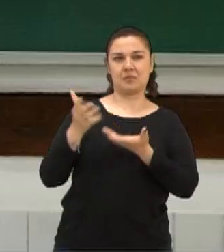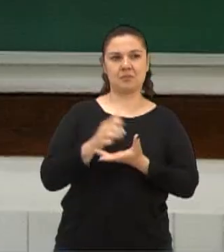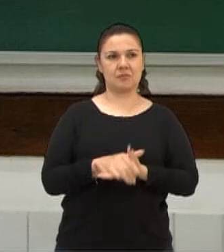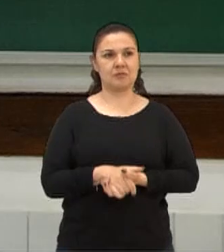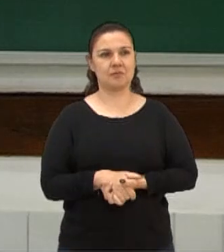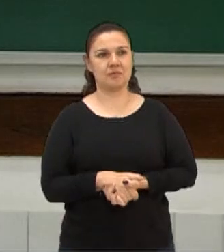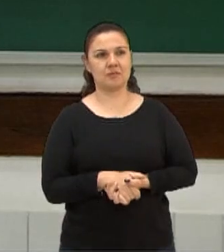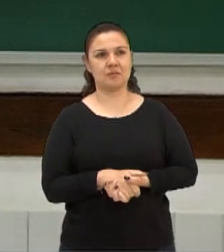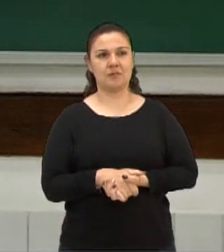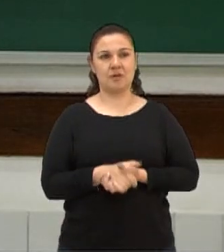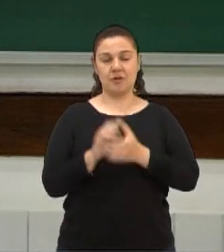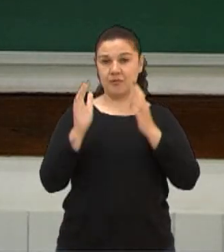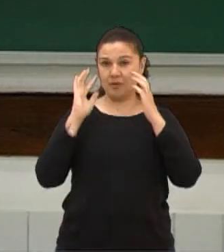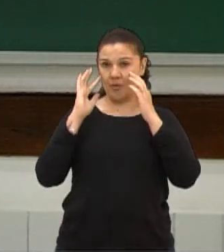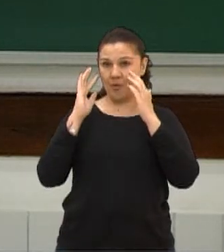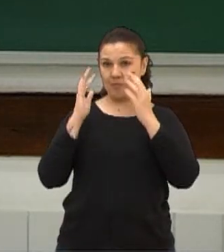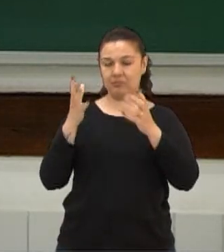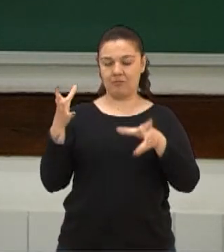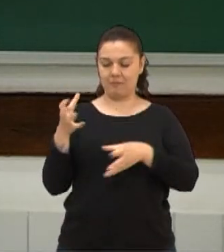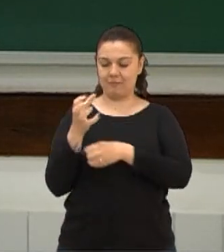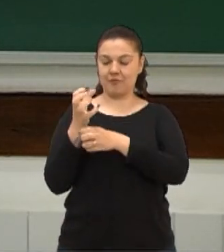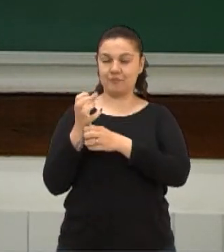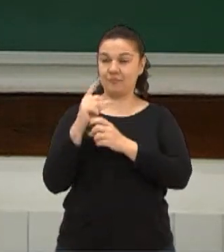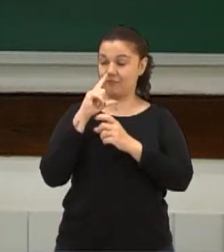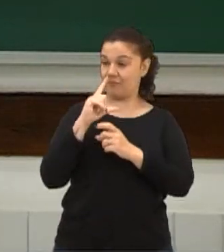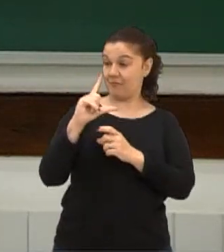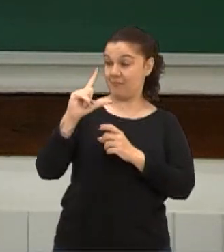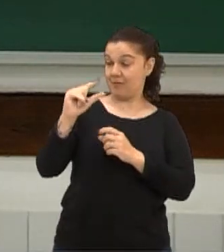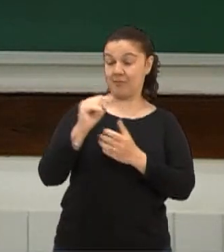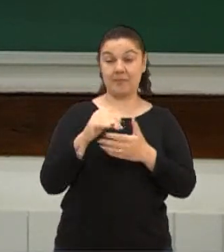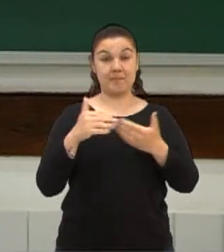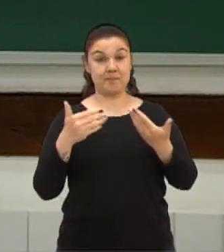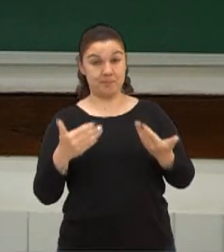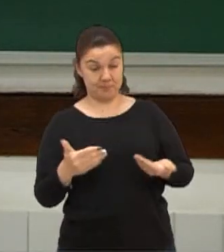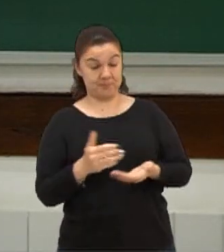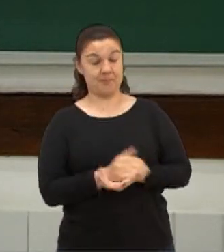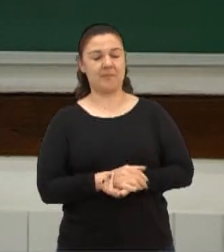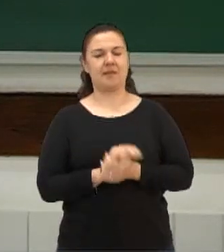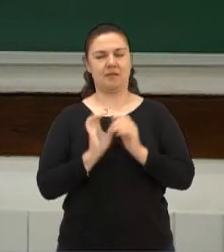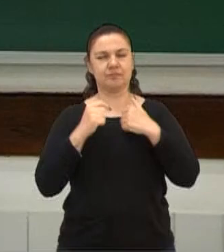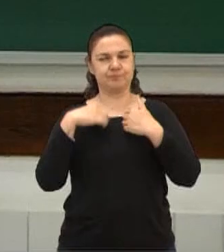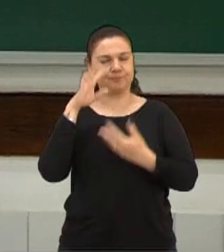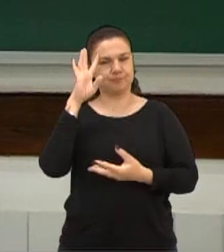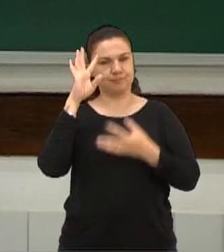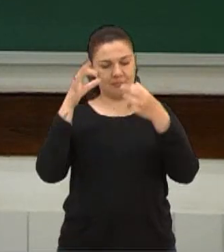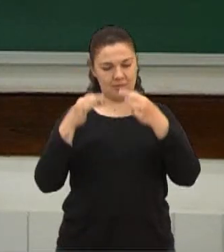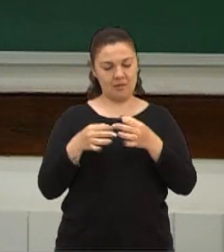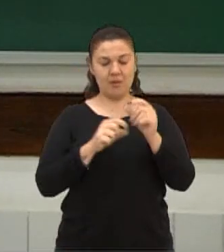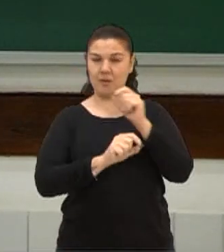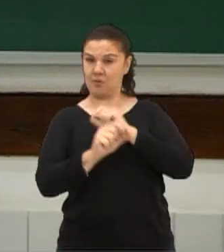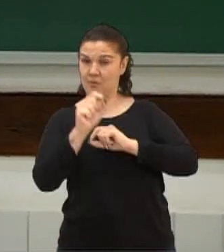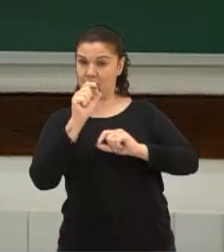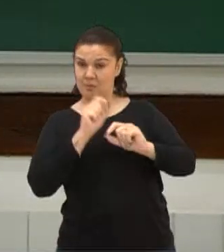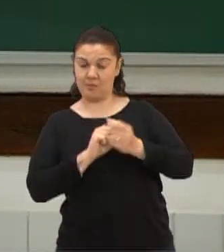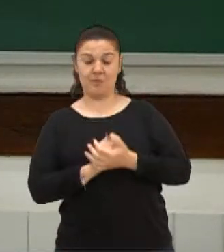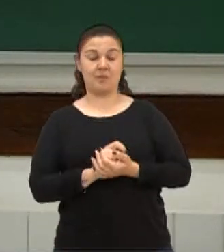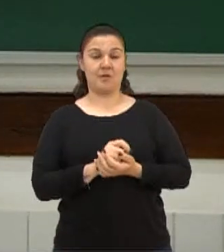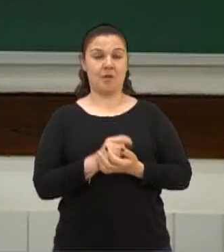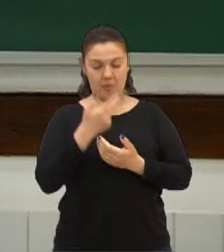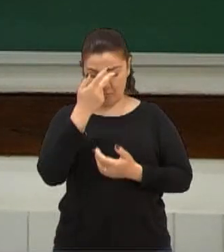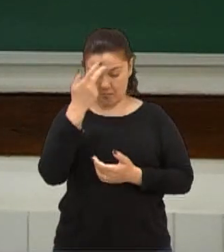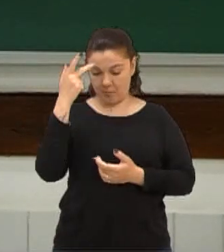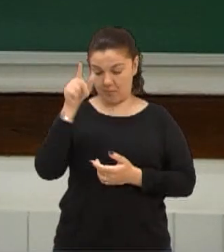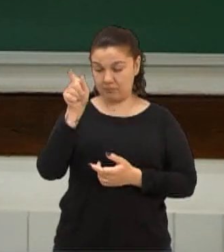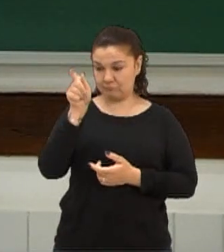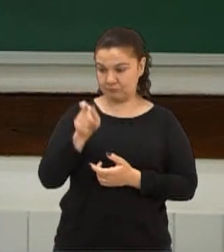coisa. Esse feixe, né, o trigo, ele acaba indo embora. Então eu posso compreender que a visão do eu